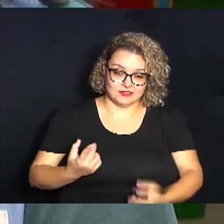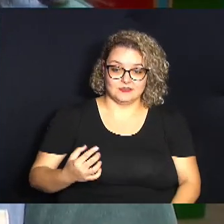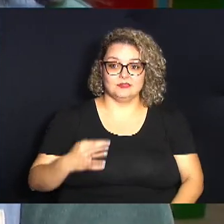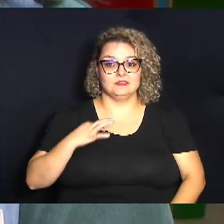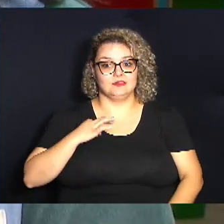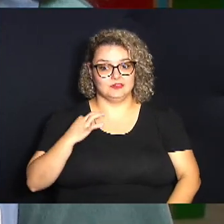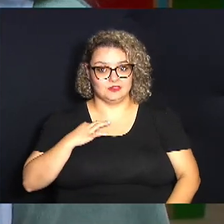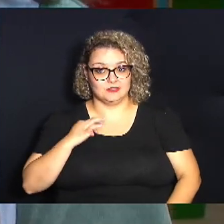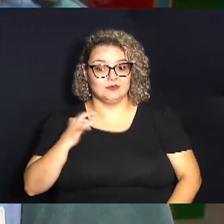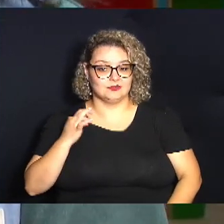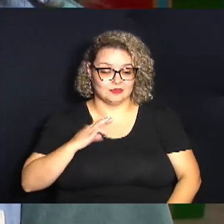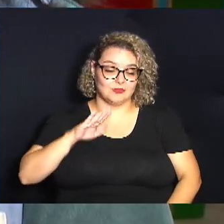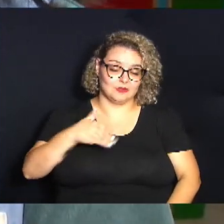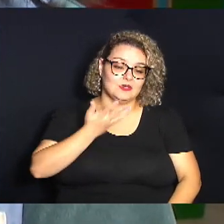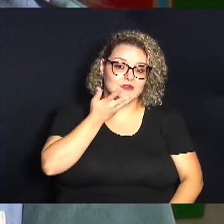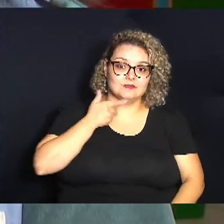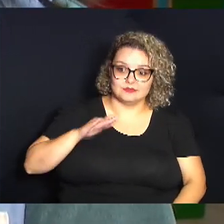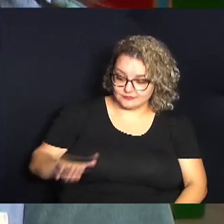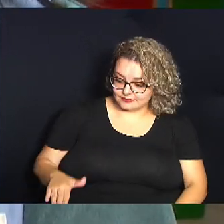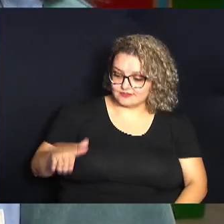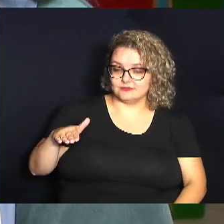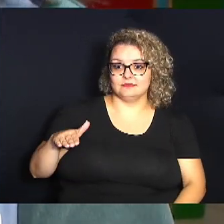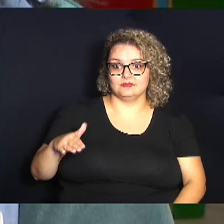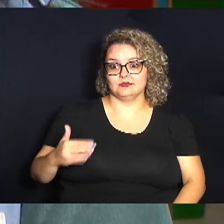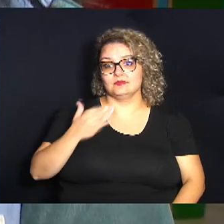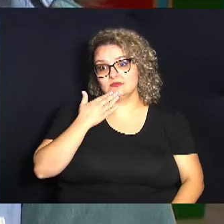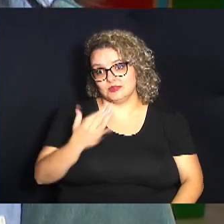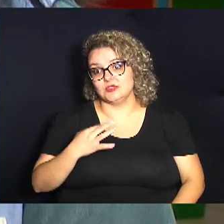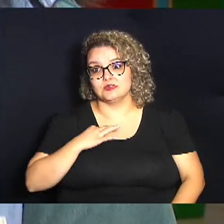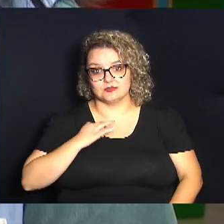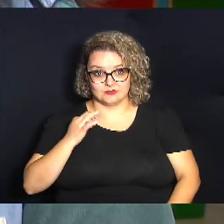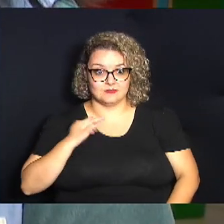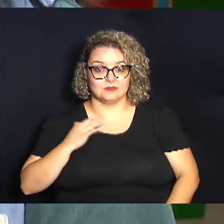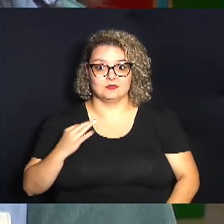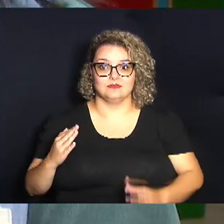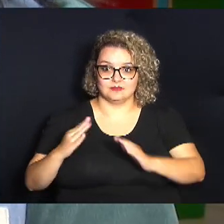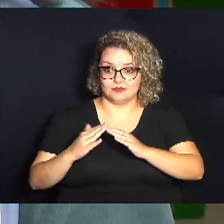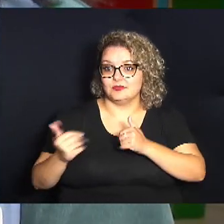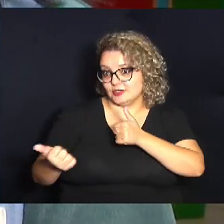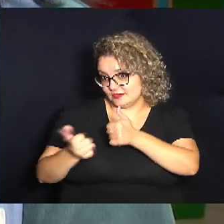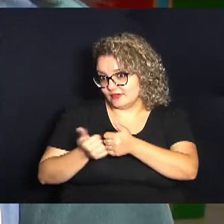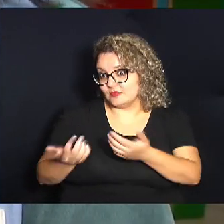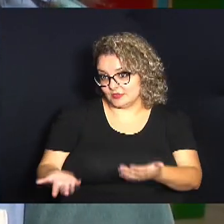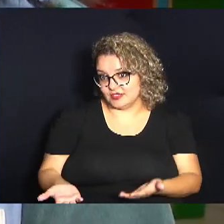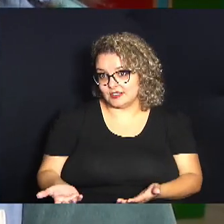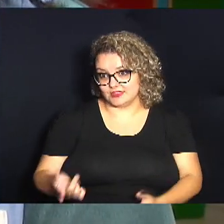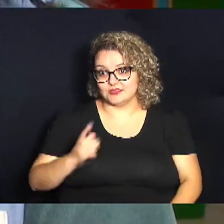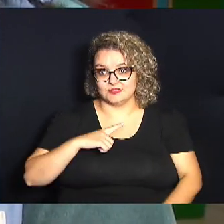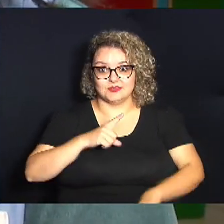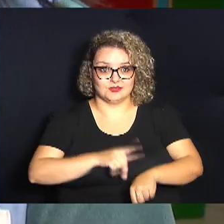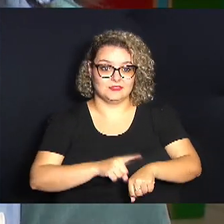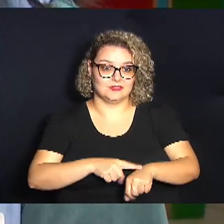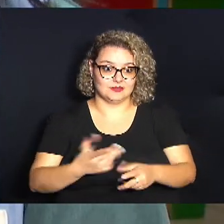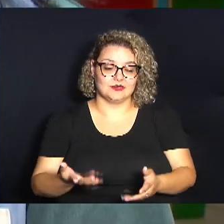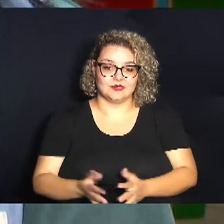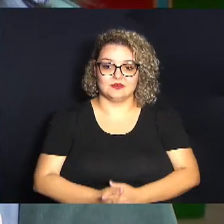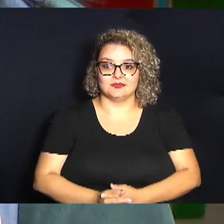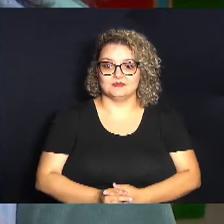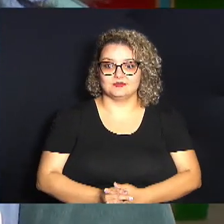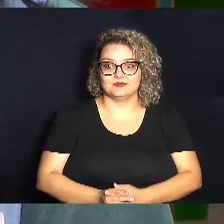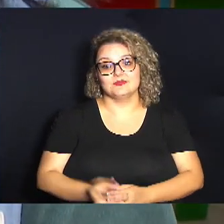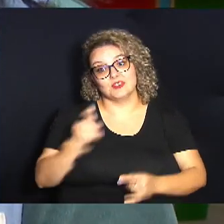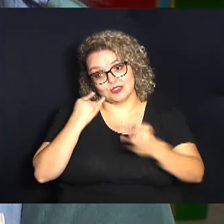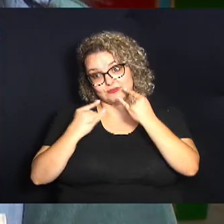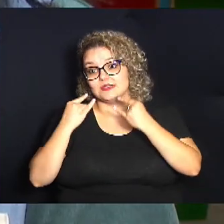conhecia quando era pequeno pediram para mim ser voluntário, já que eu morava perto, eu tinha disponibilidade de tempo e o interesse